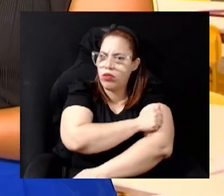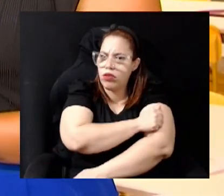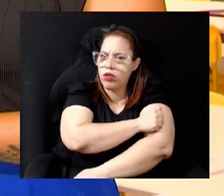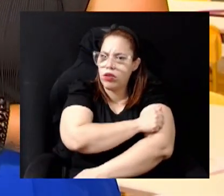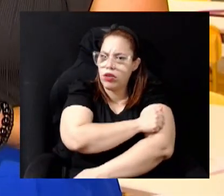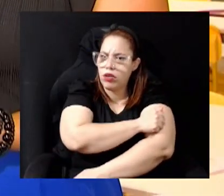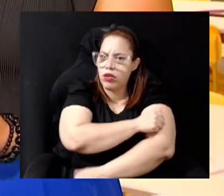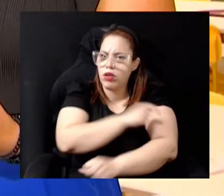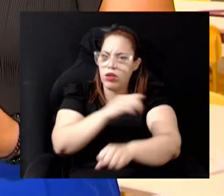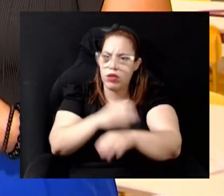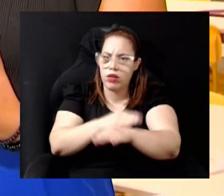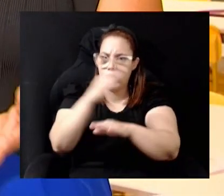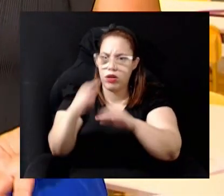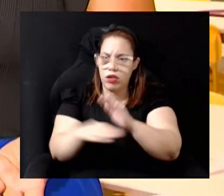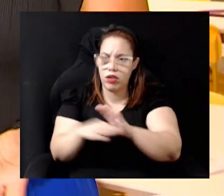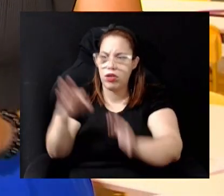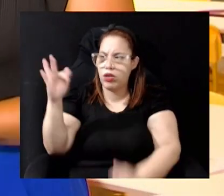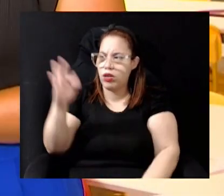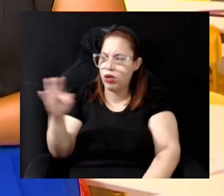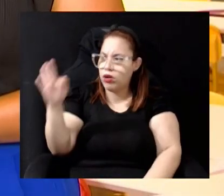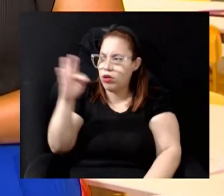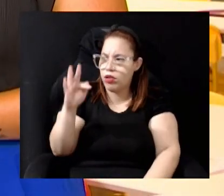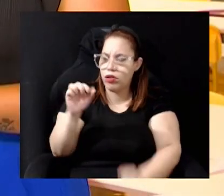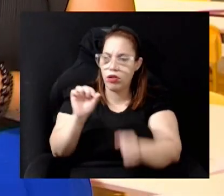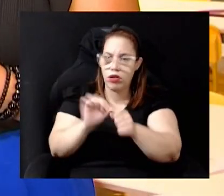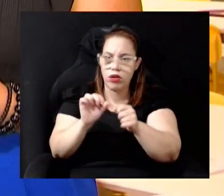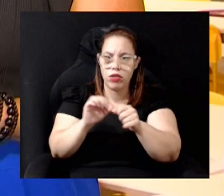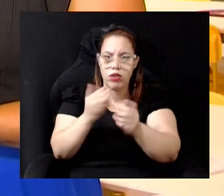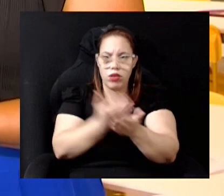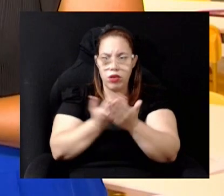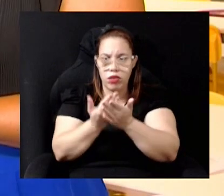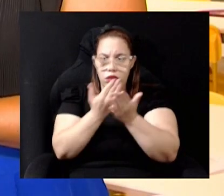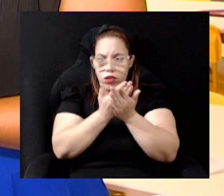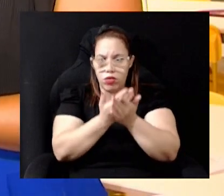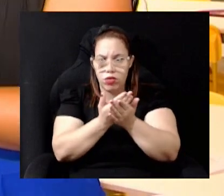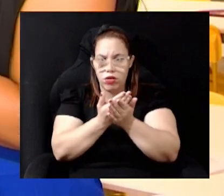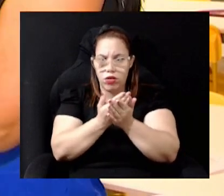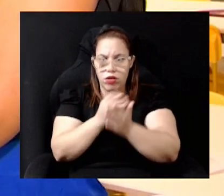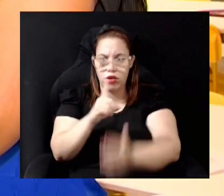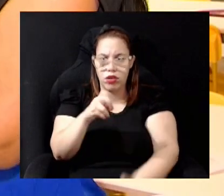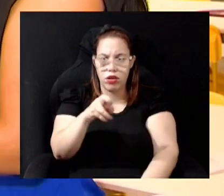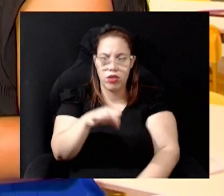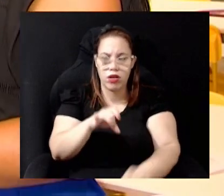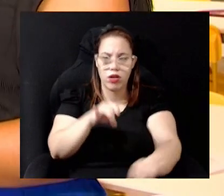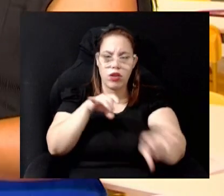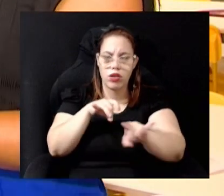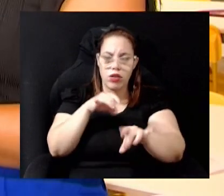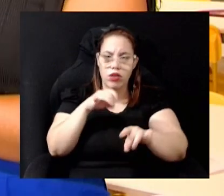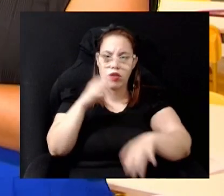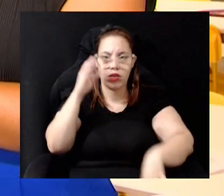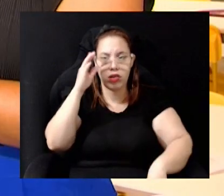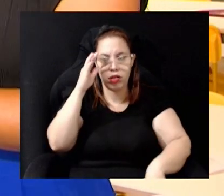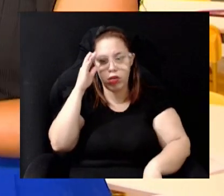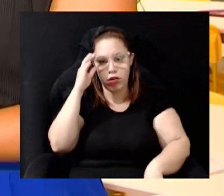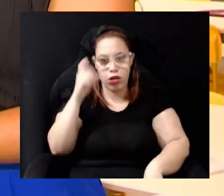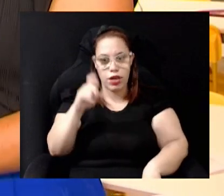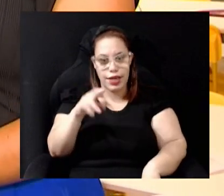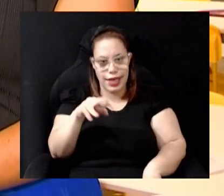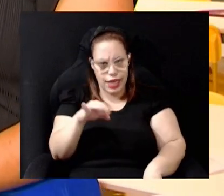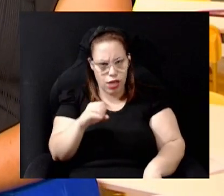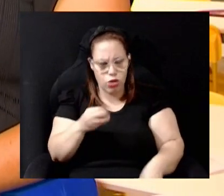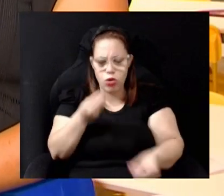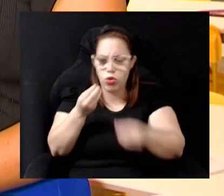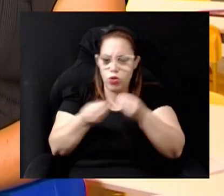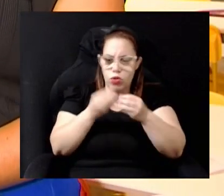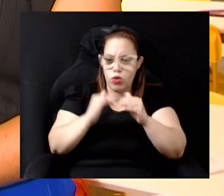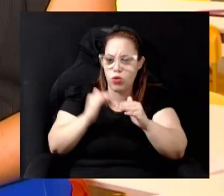na faculdade, né, estudando aí o design digital, tem um estágio? Como que se desenvolve o